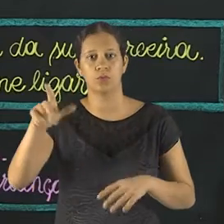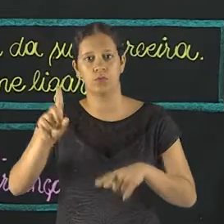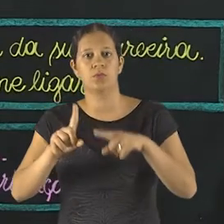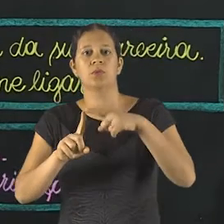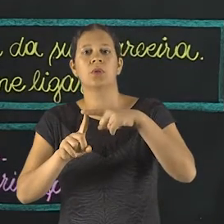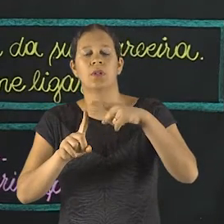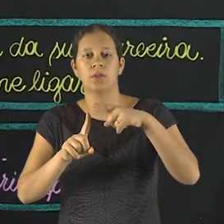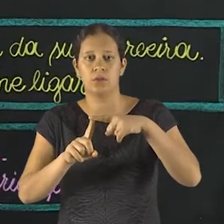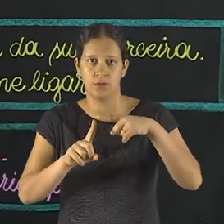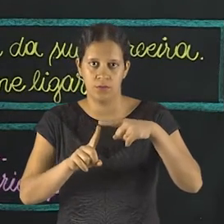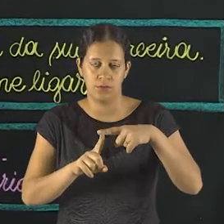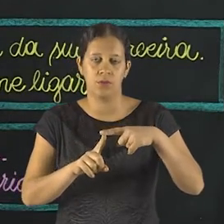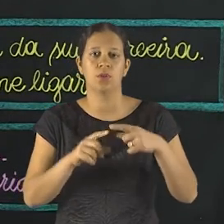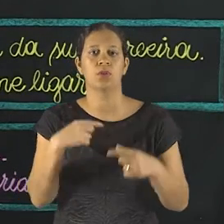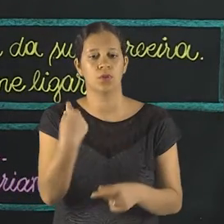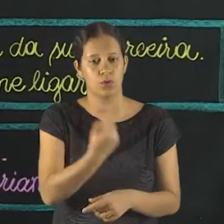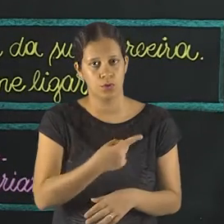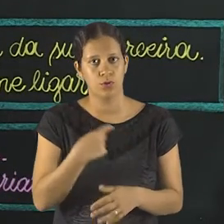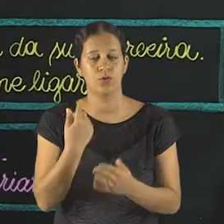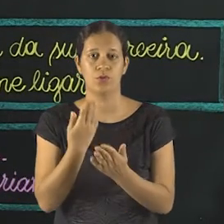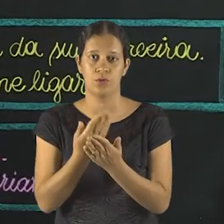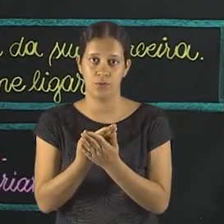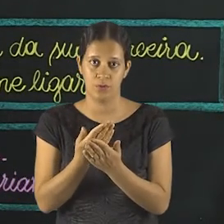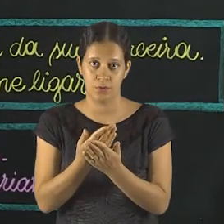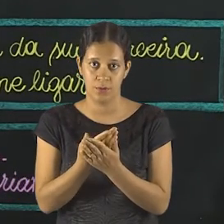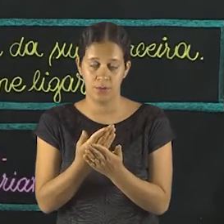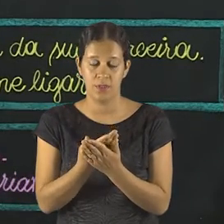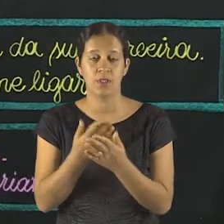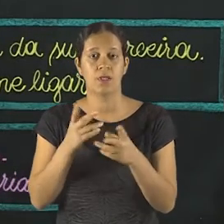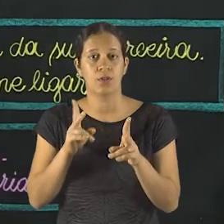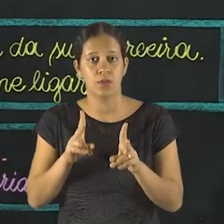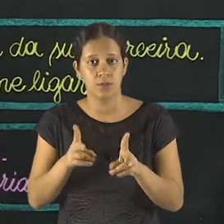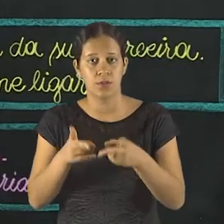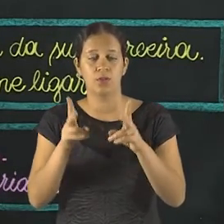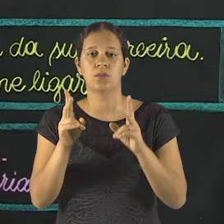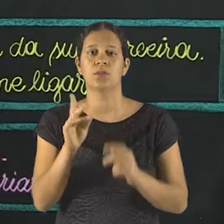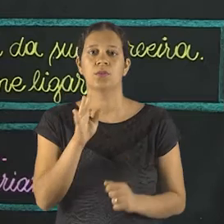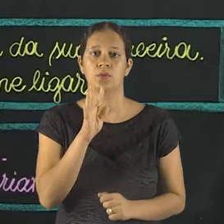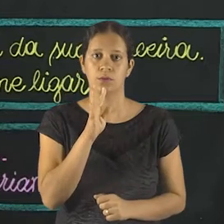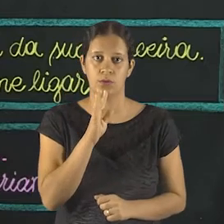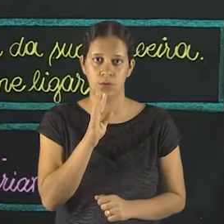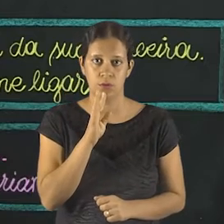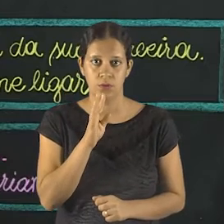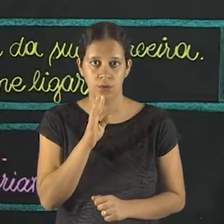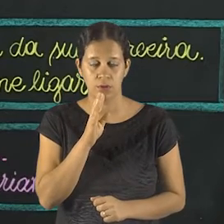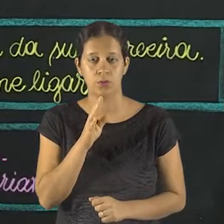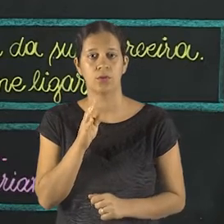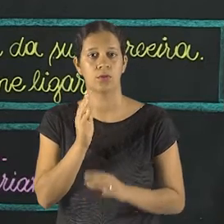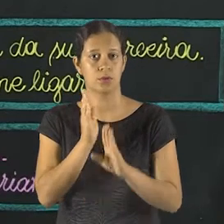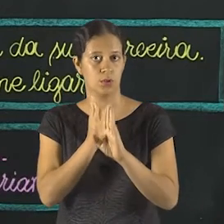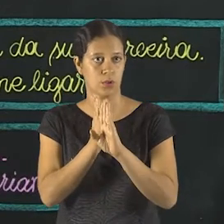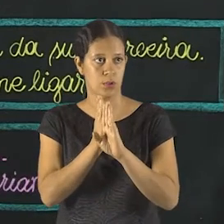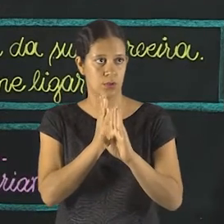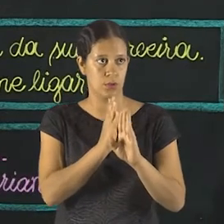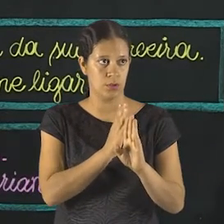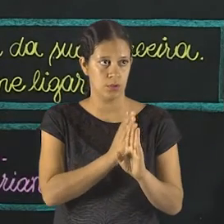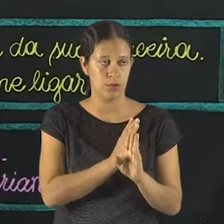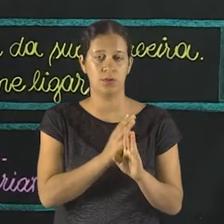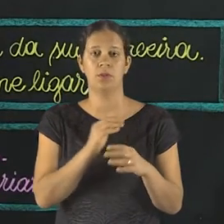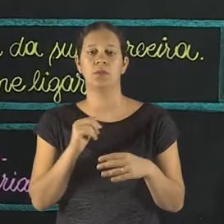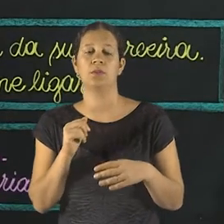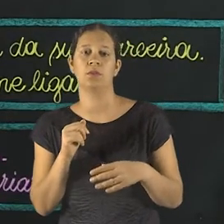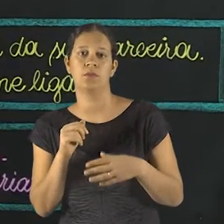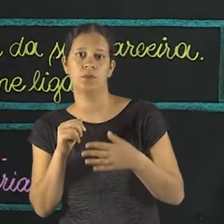tipos de orações subordinadas que nós estudamos. Então, sempre reconheça os padrões que indicam